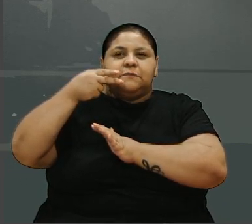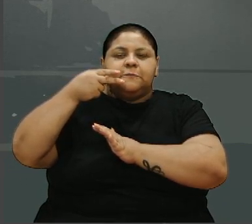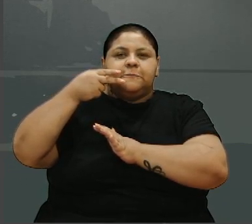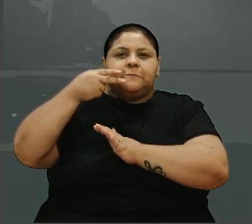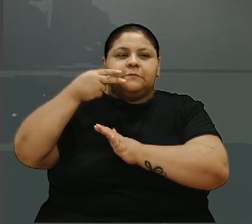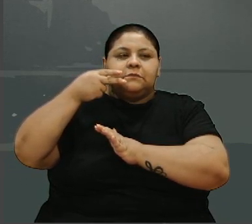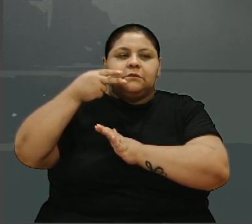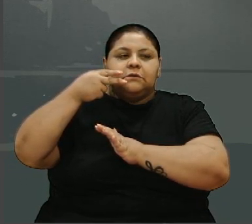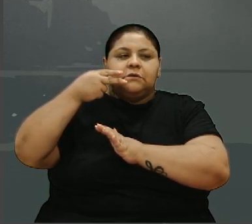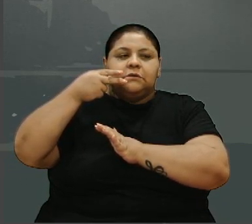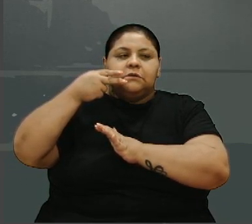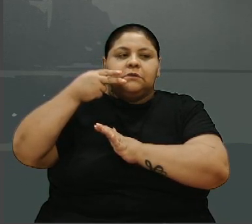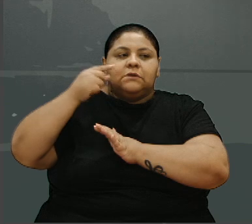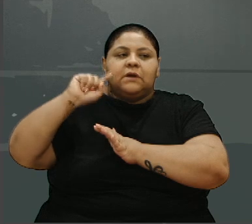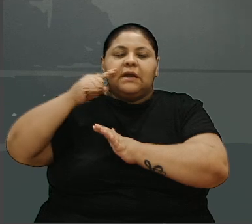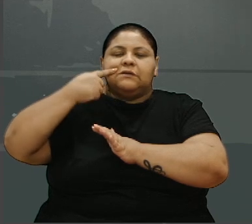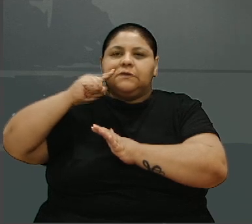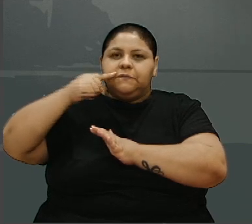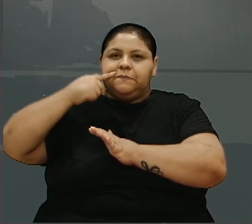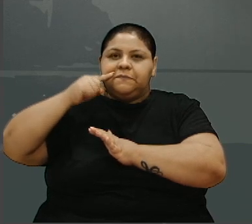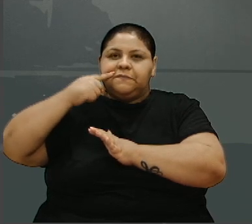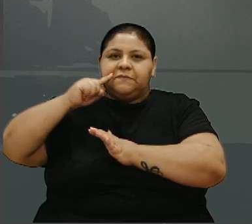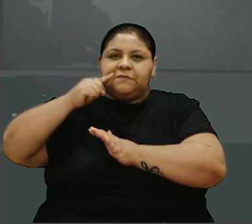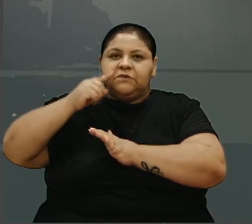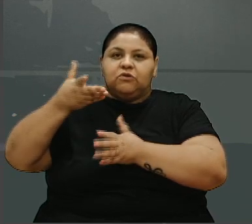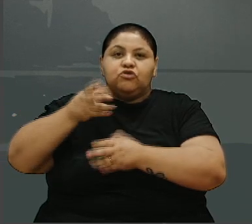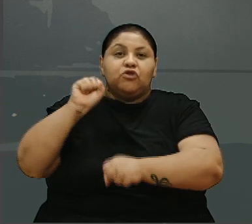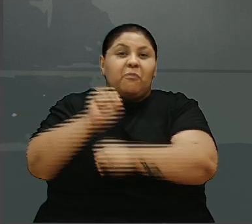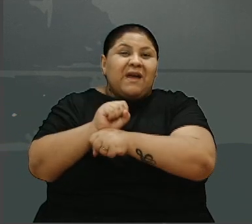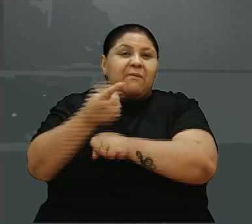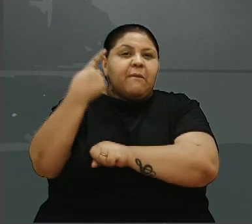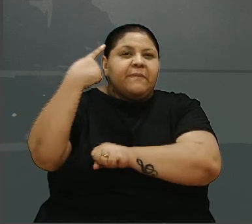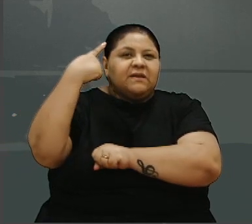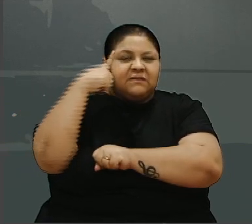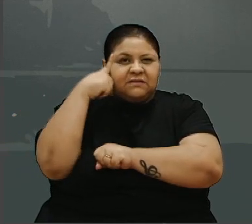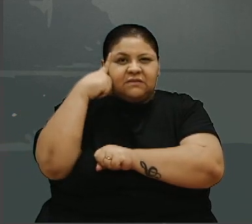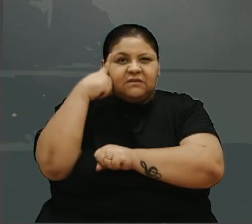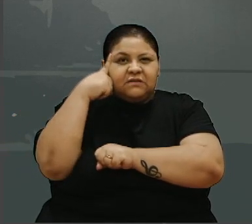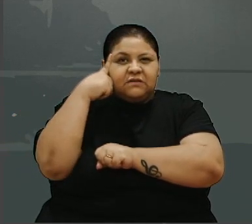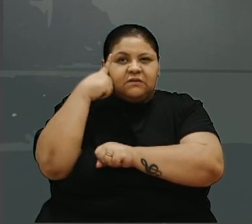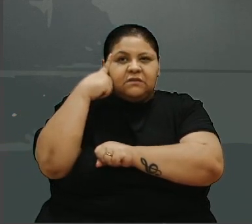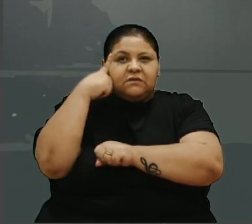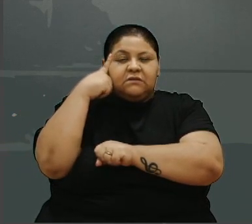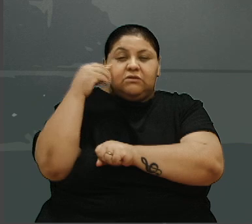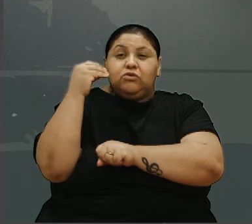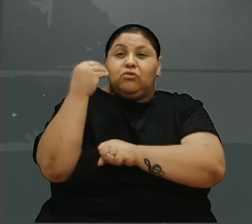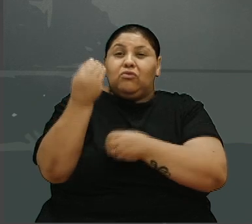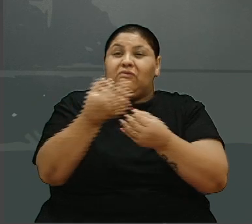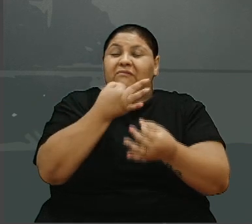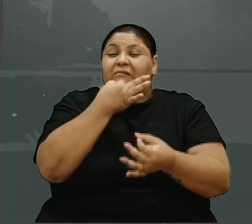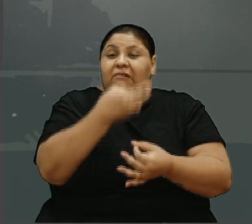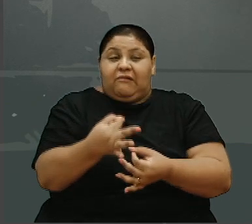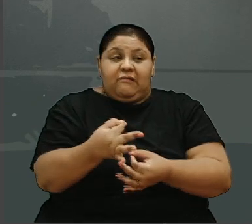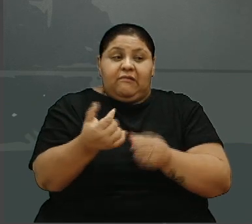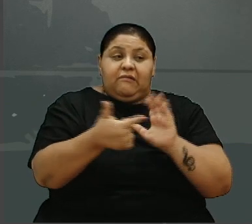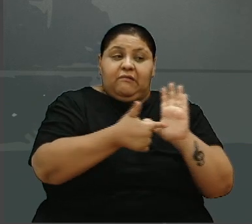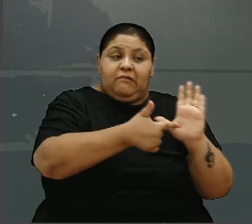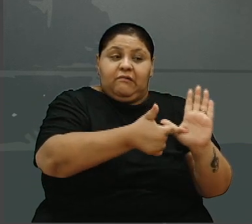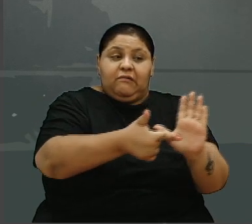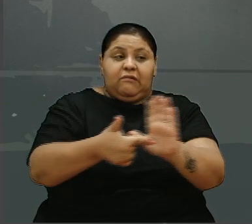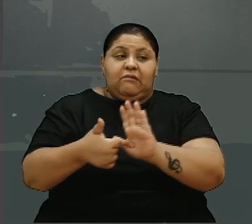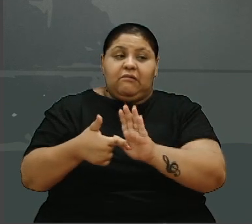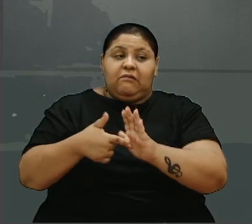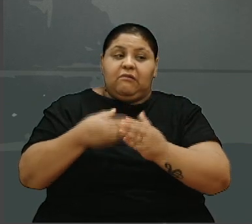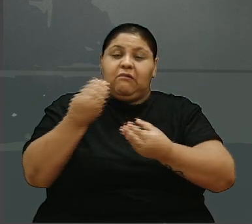gente não para pensar nessa hora desse absurdo sendo imposto, que da onde que um pai de